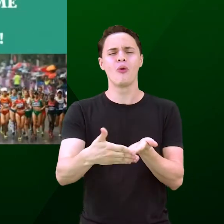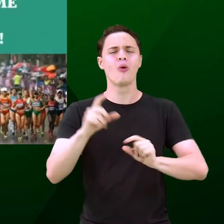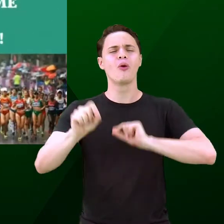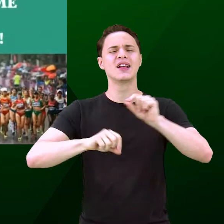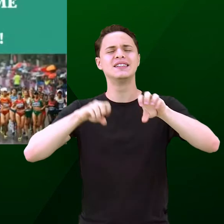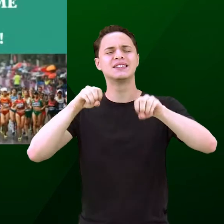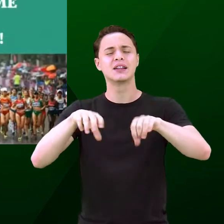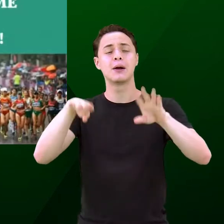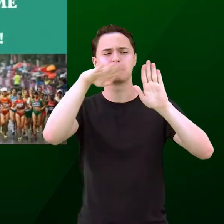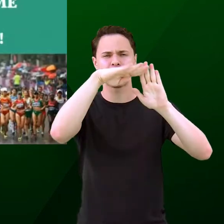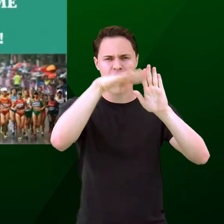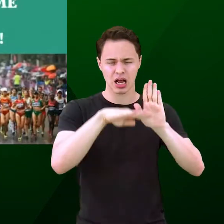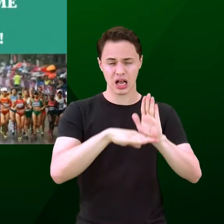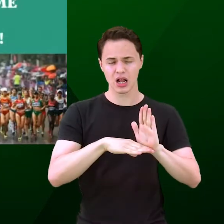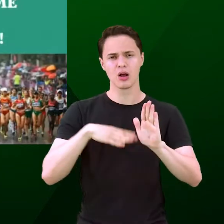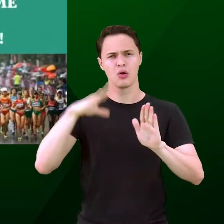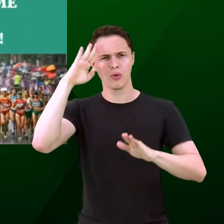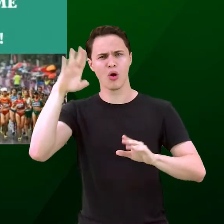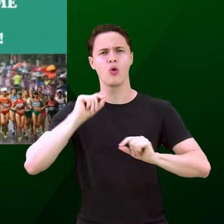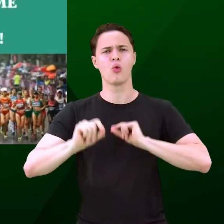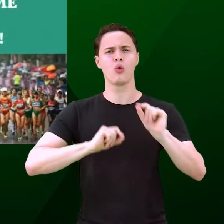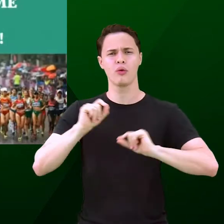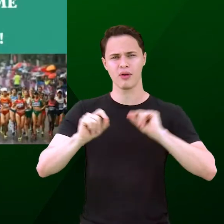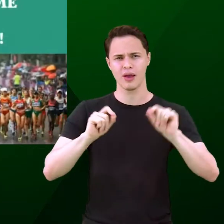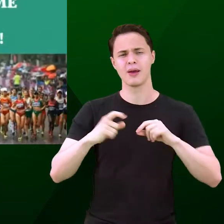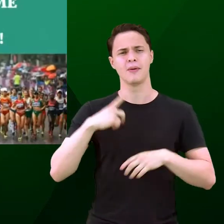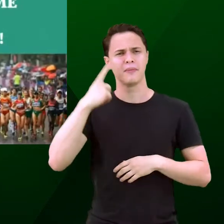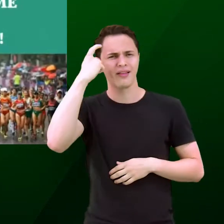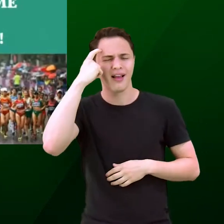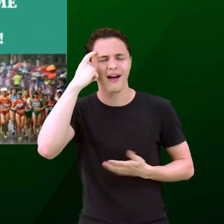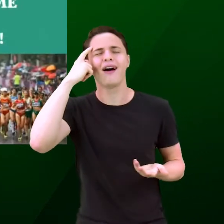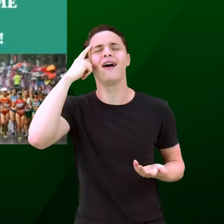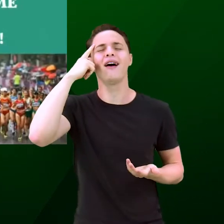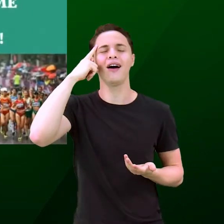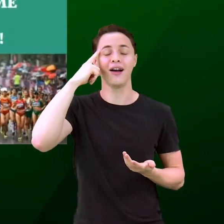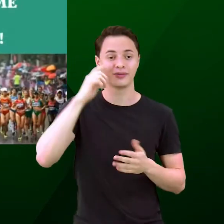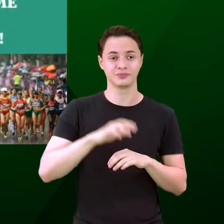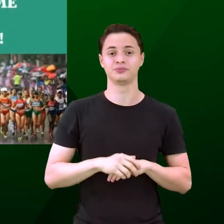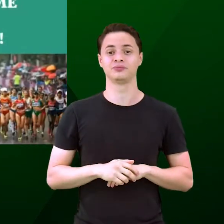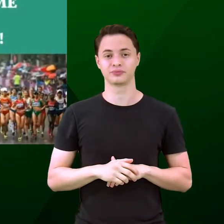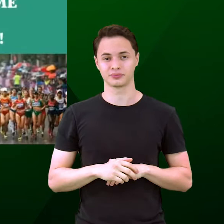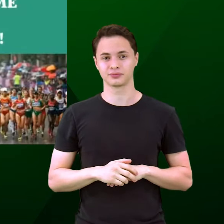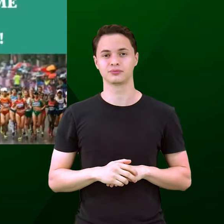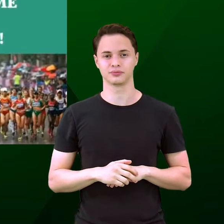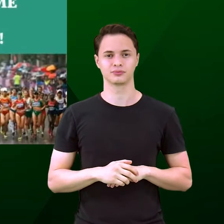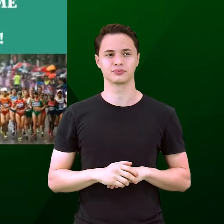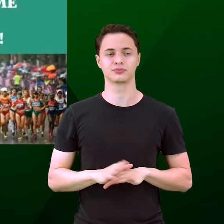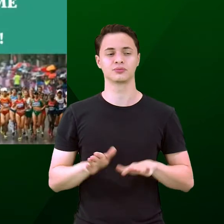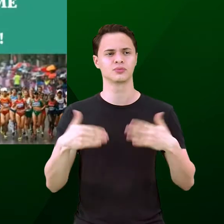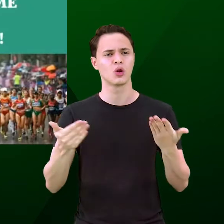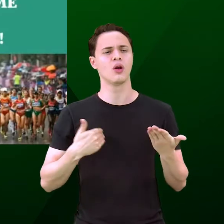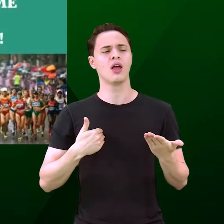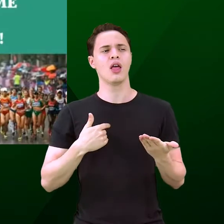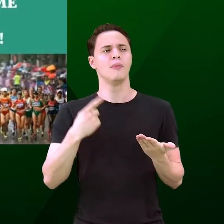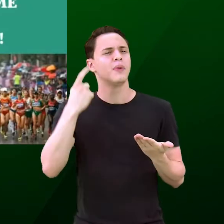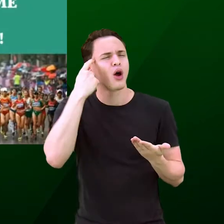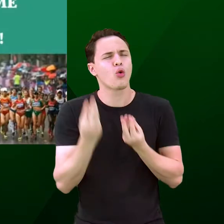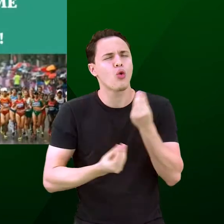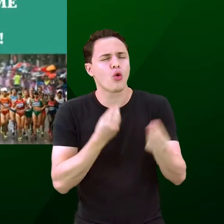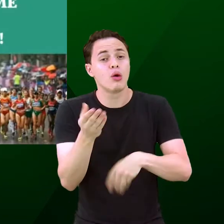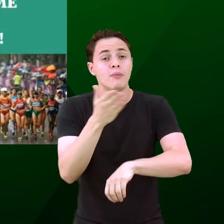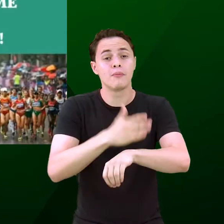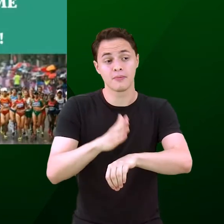treinos específicos, então dentro da própria corrida a gente vai ter diferentes tipos de treino, tá? Não é todo dia fazer a mesma coisa.